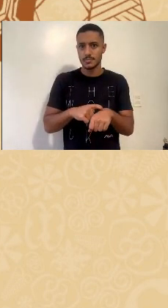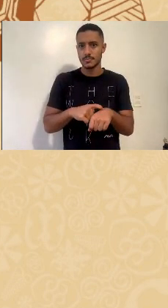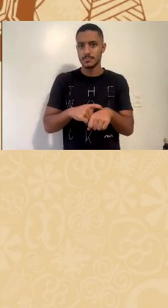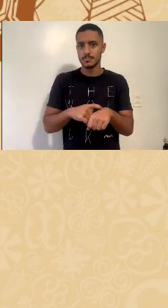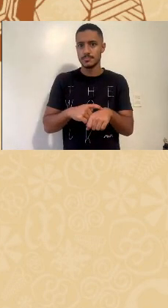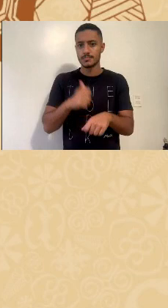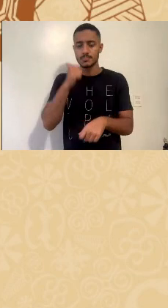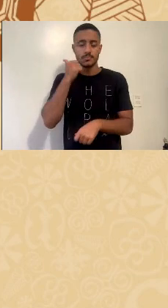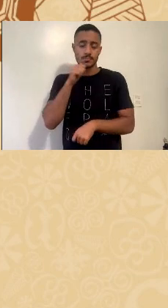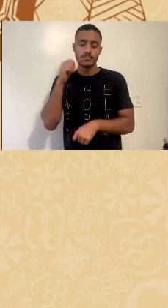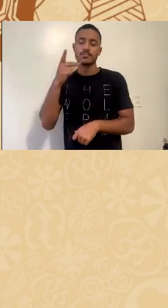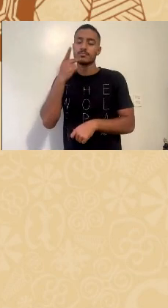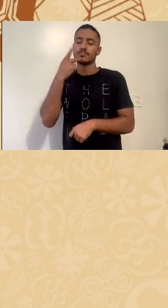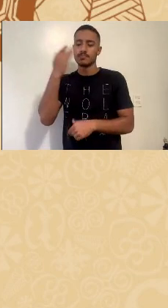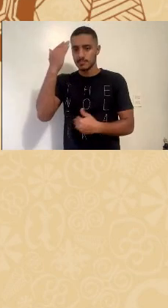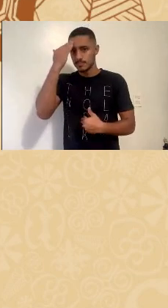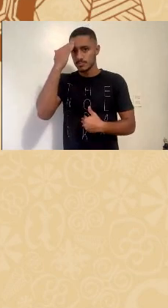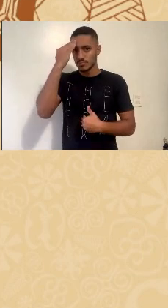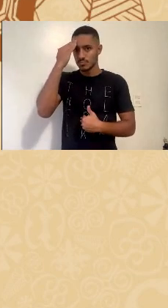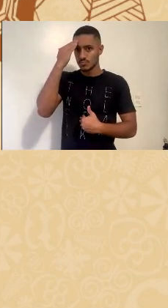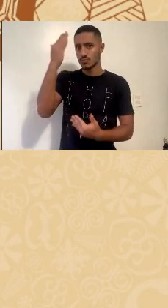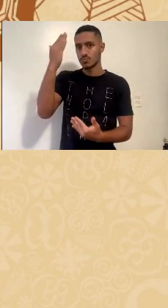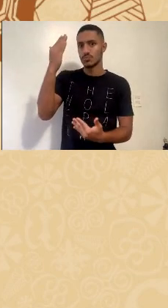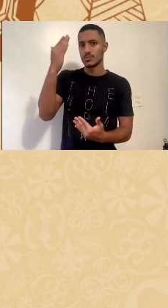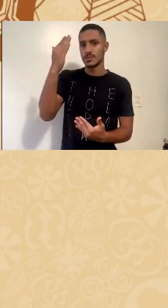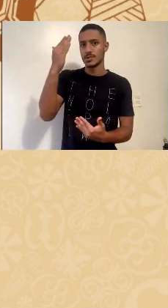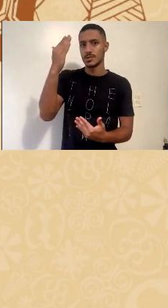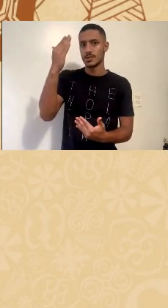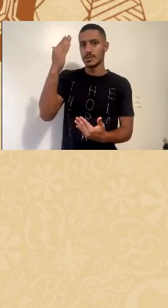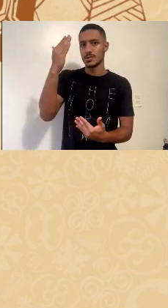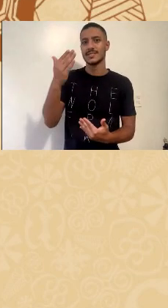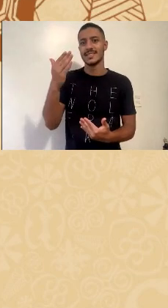Obrigada, Maia. Micael, por favor.